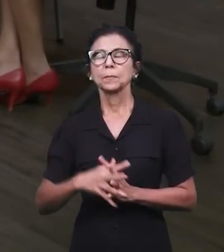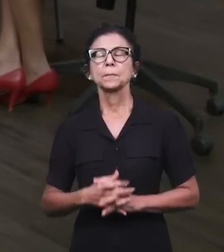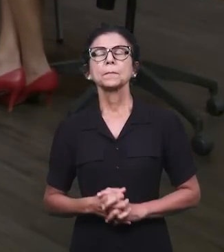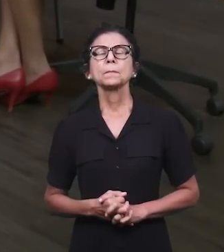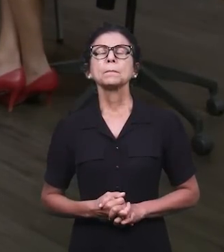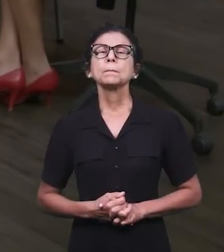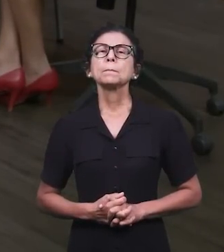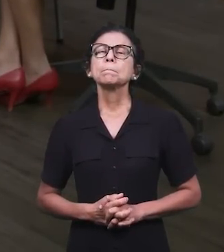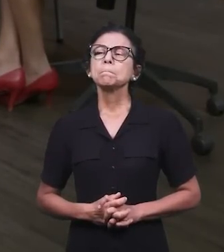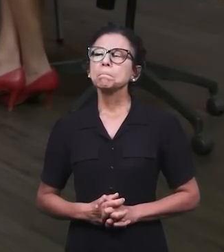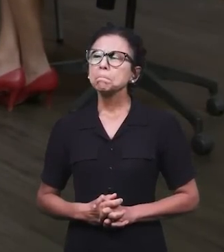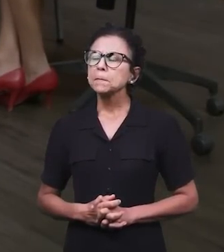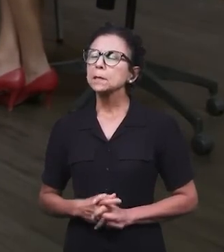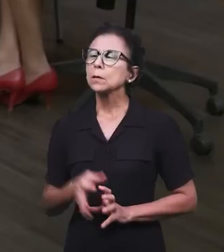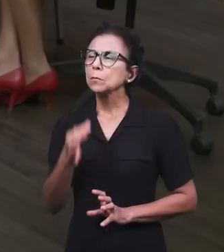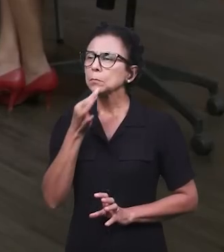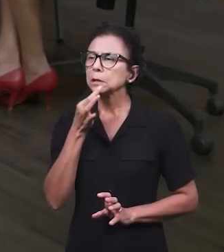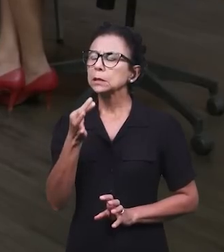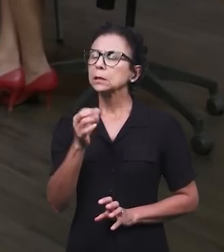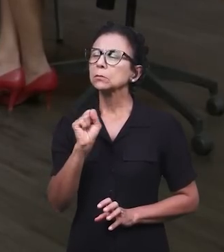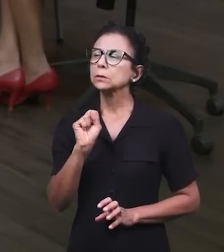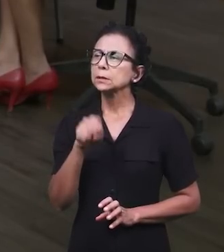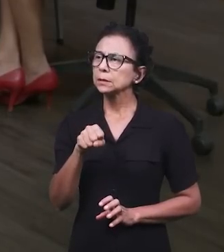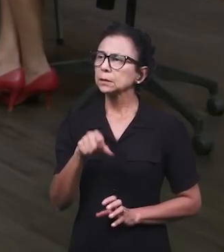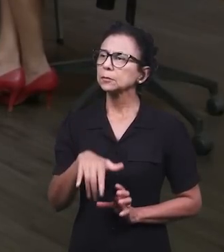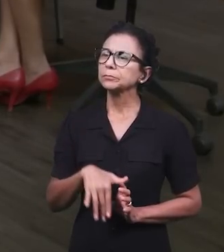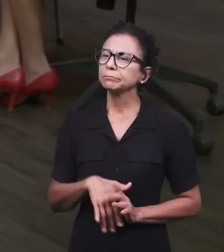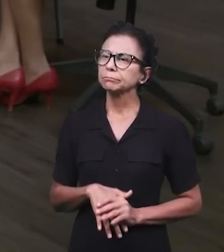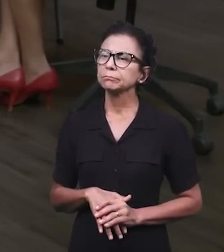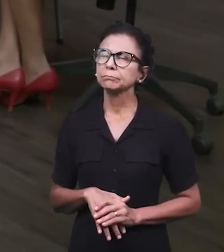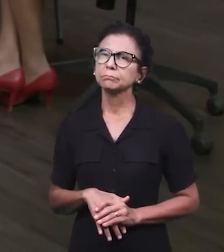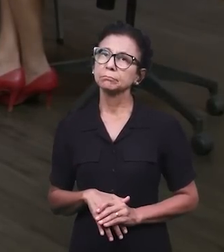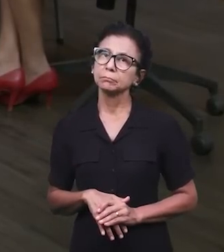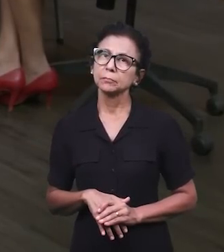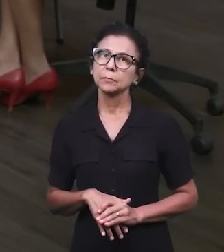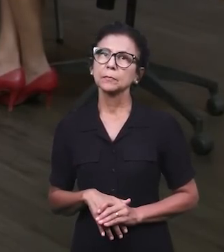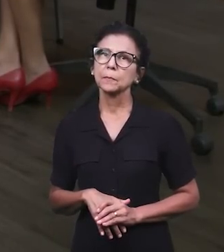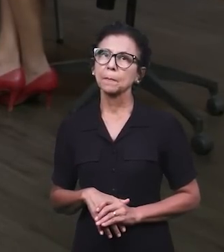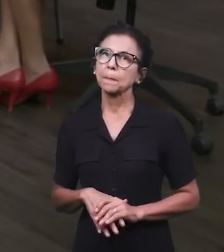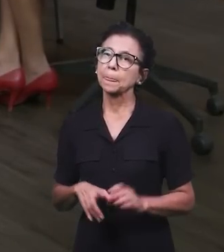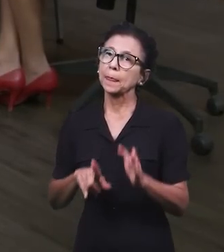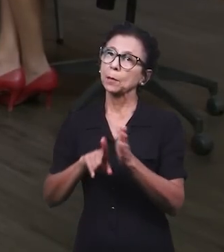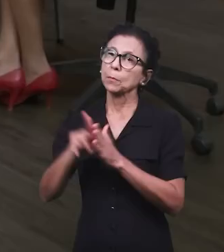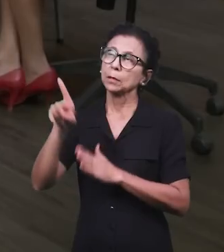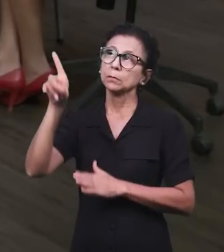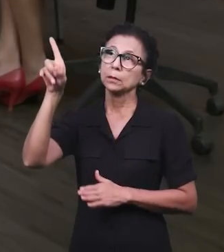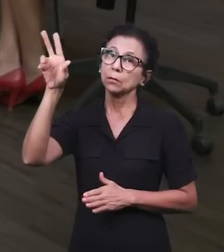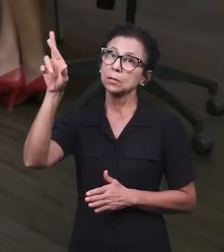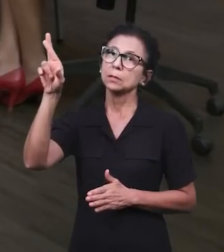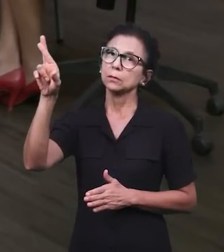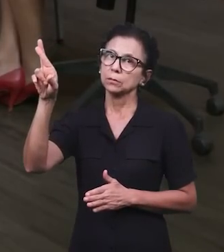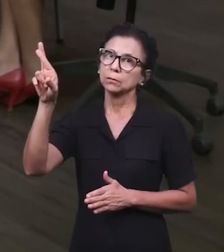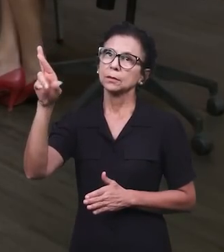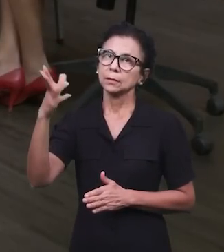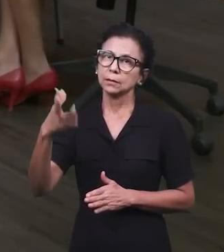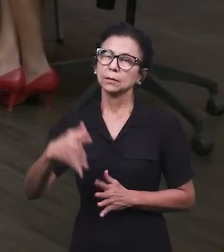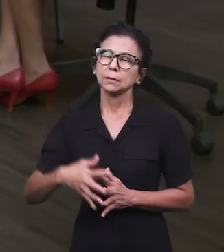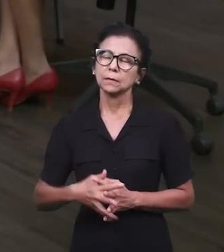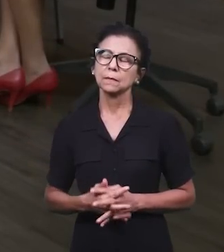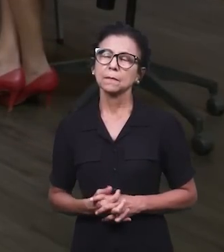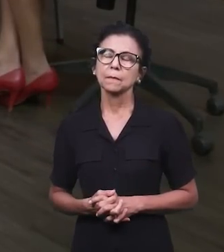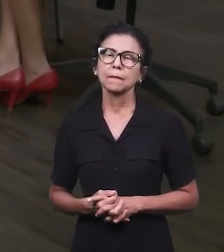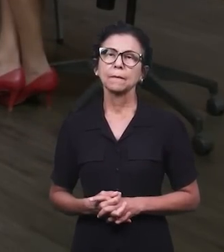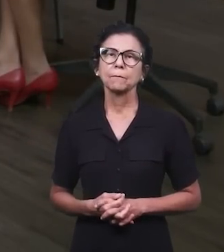sábia, porque sempre é bom ouvir o Senhor. Acho que o segredo está em ouvir o Senhor. Eu acho que todos que